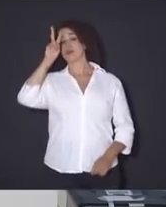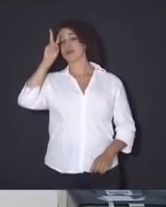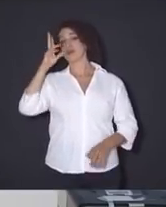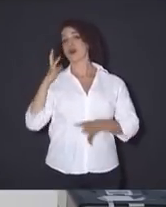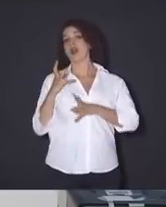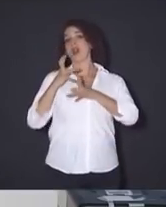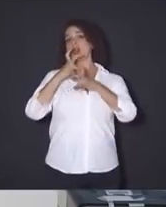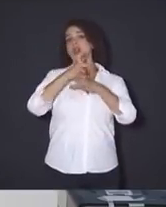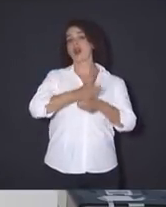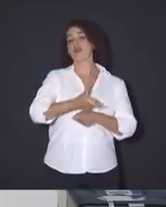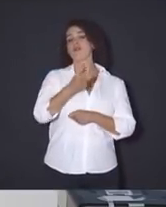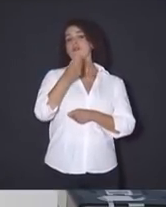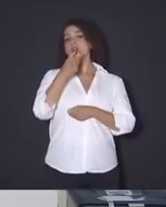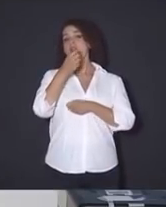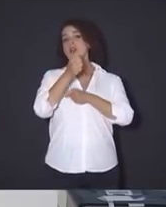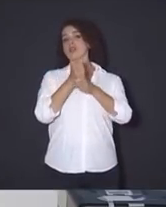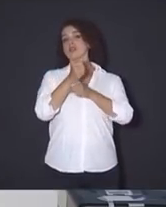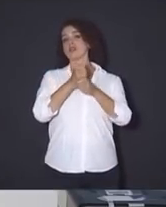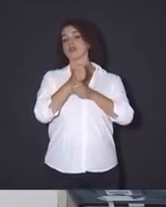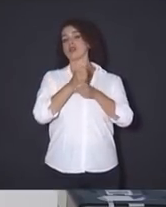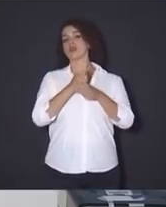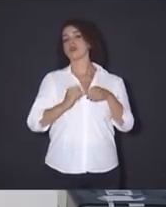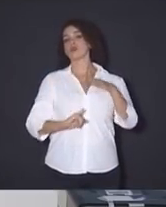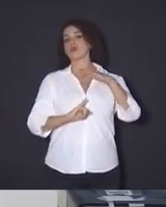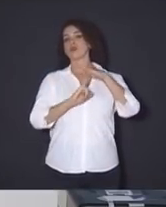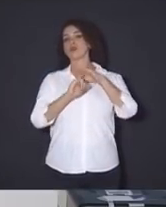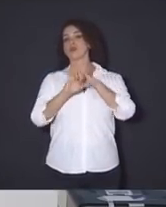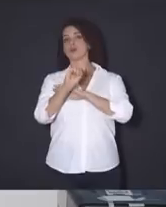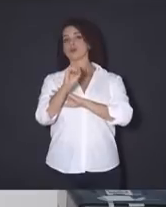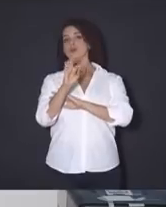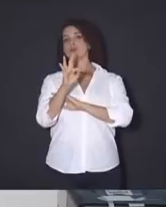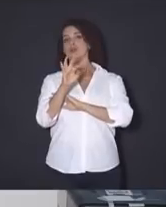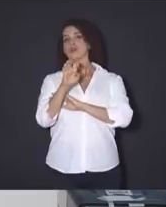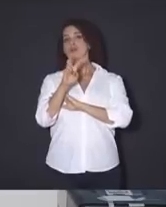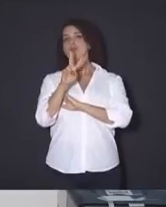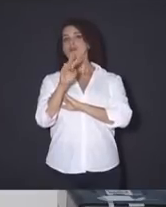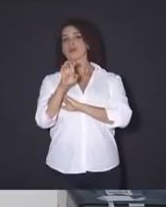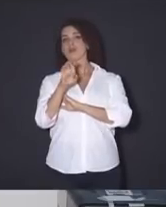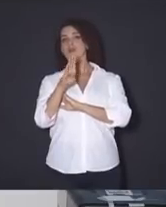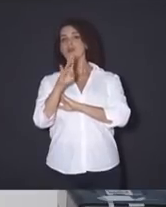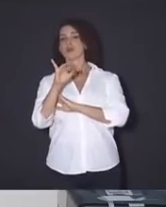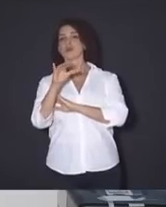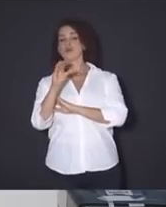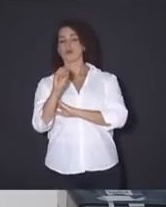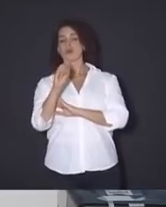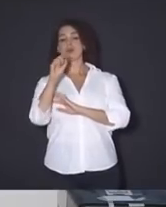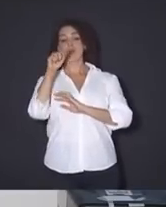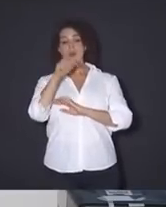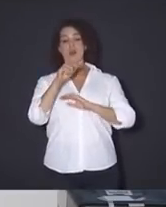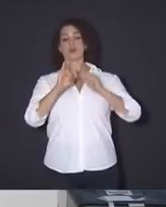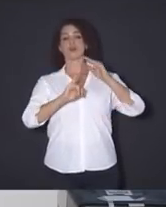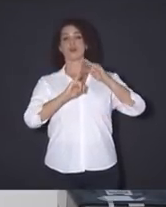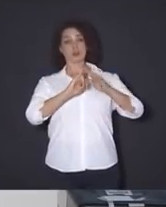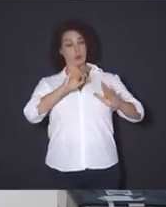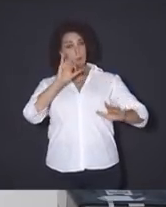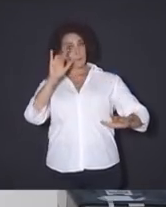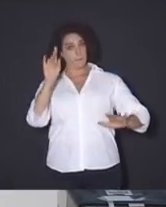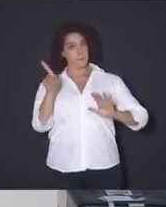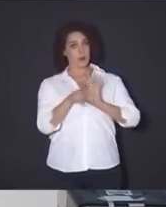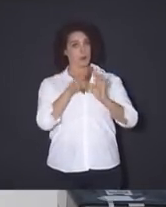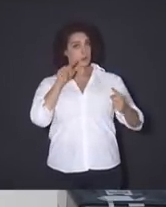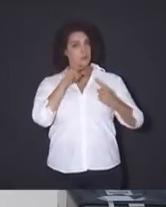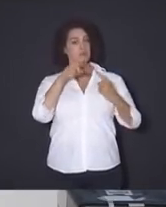20 anos à frente do instituto steve biko essa organizar a organização pioneira em transformar a vida das pessoas